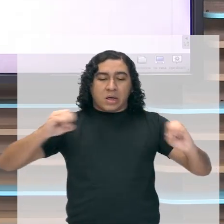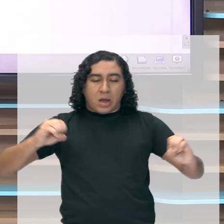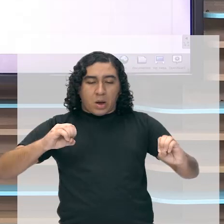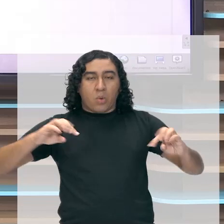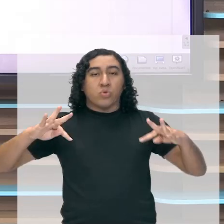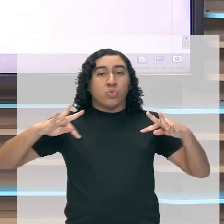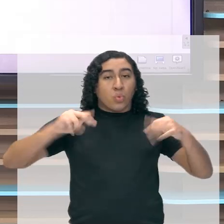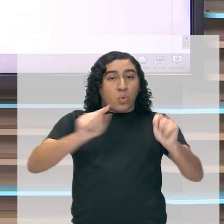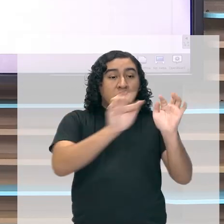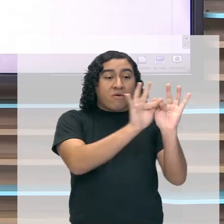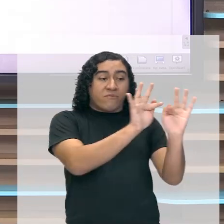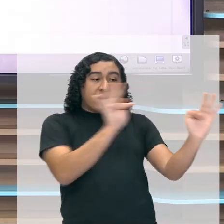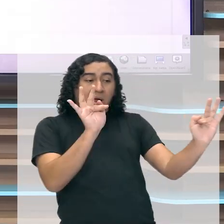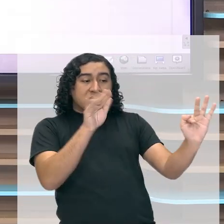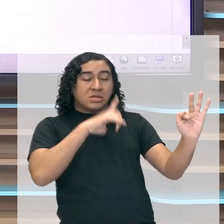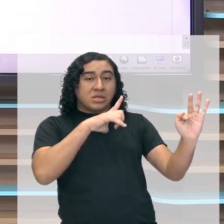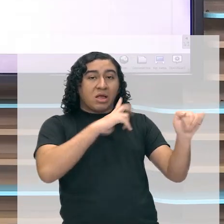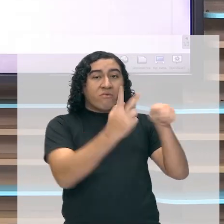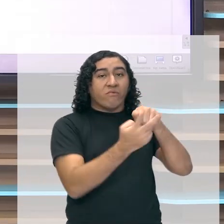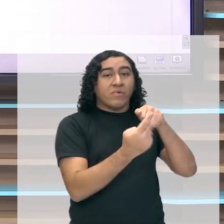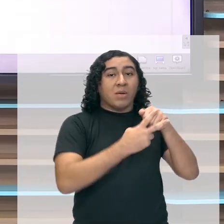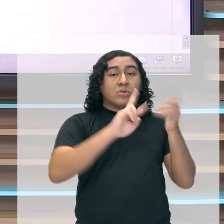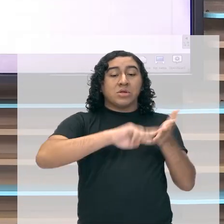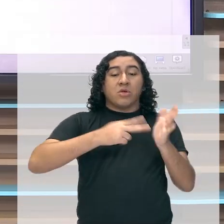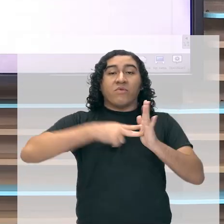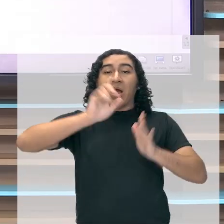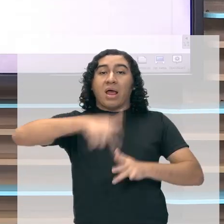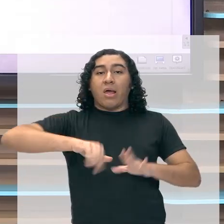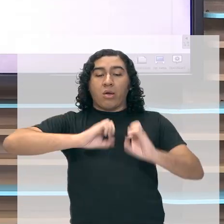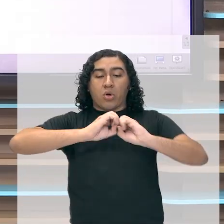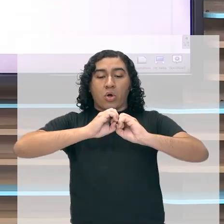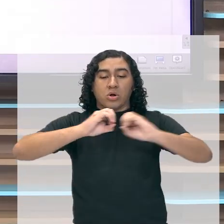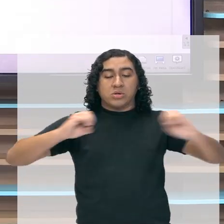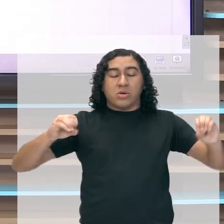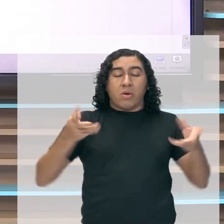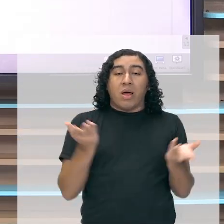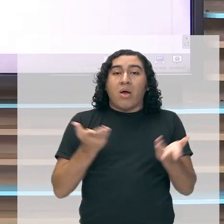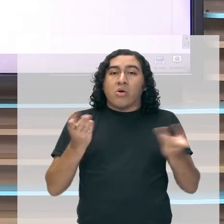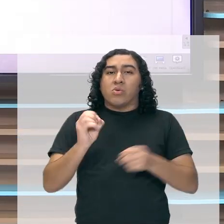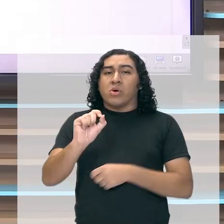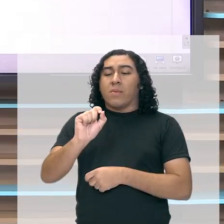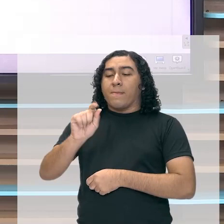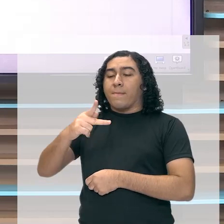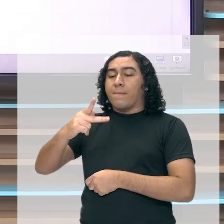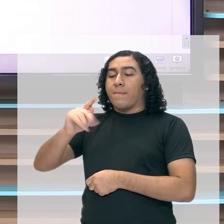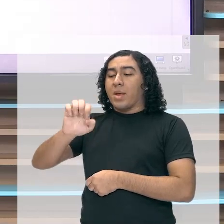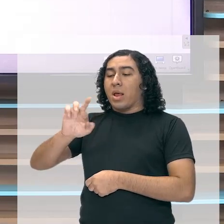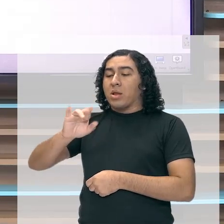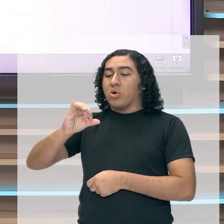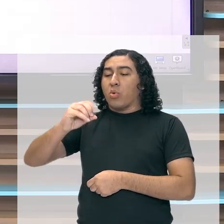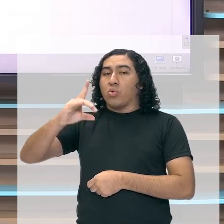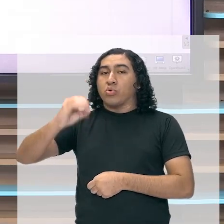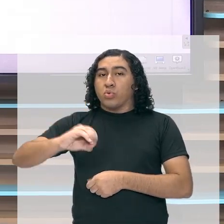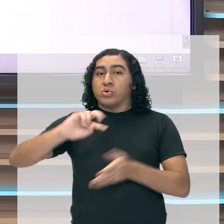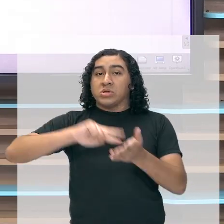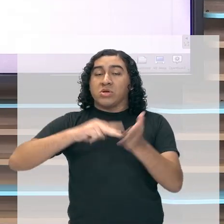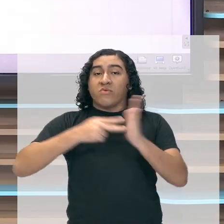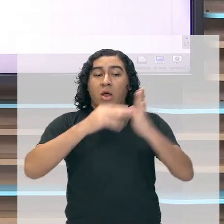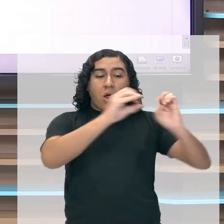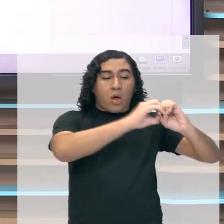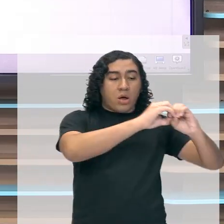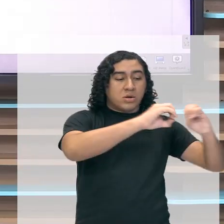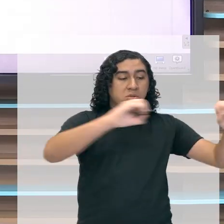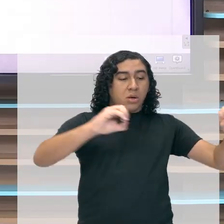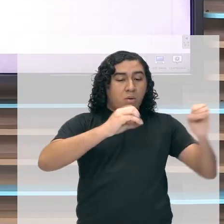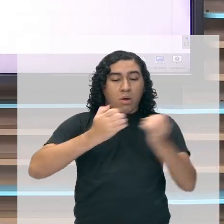todo enunciado que possui verbo, agora vamos trabalhar com a ideia de período. O que é o período? É um conjunto de